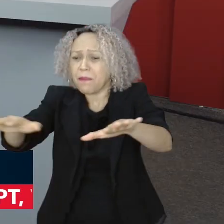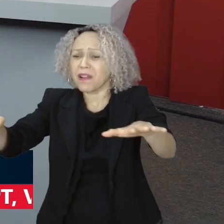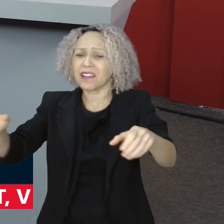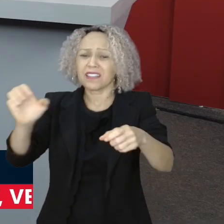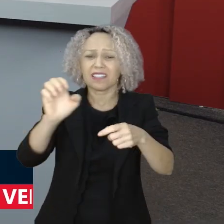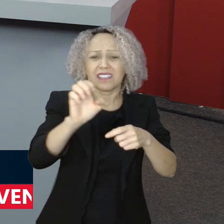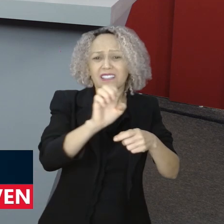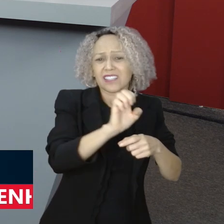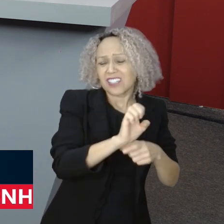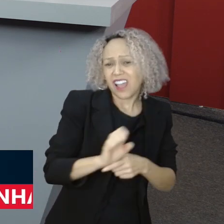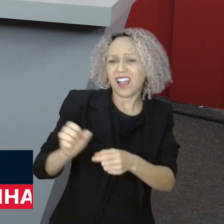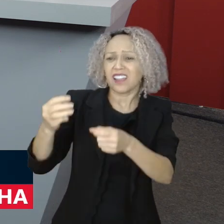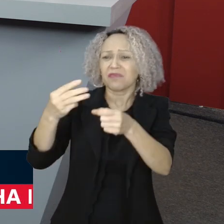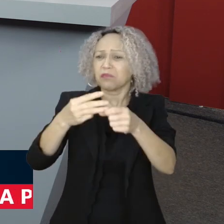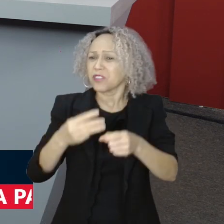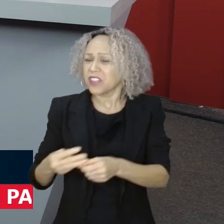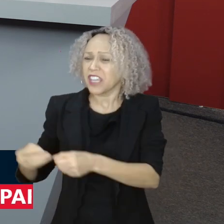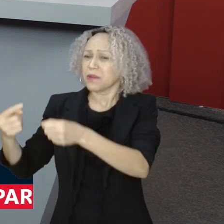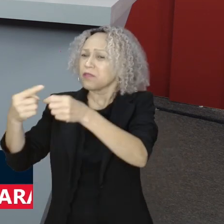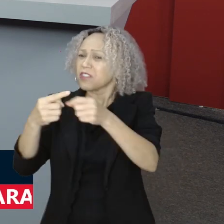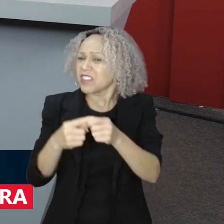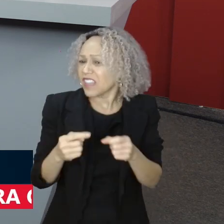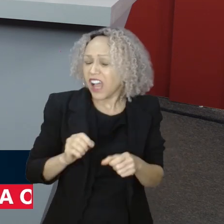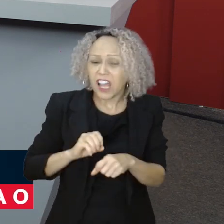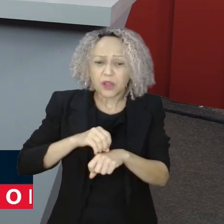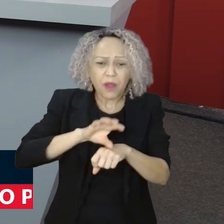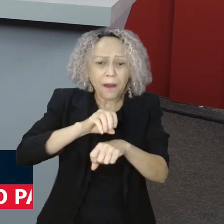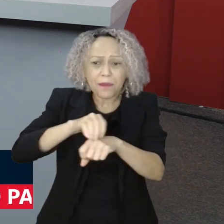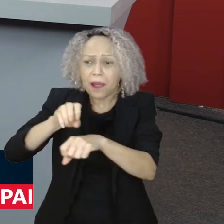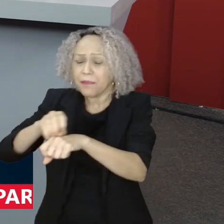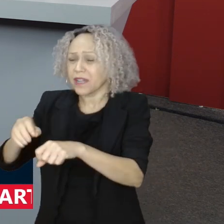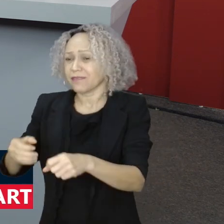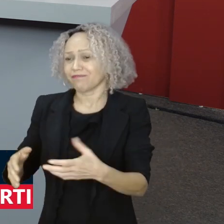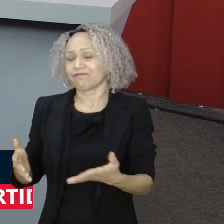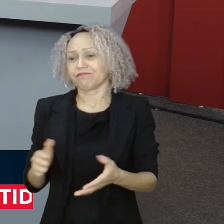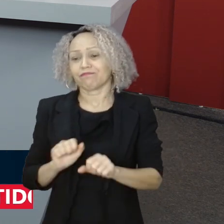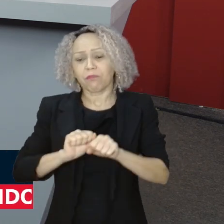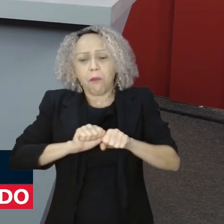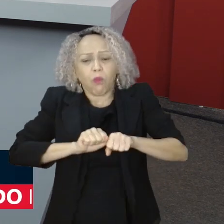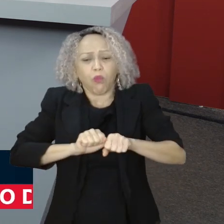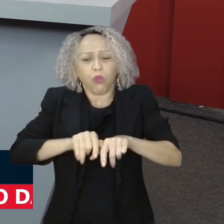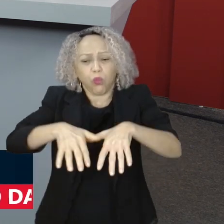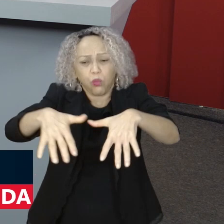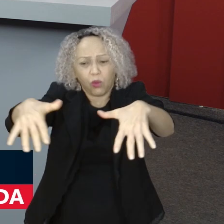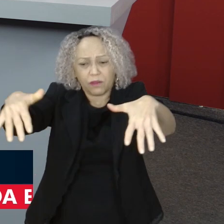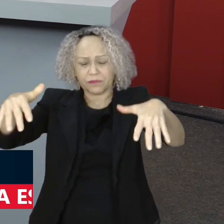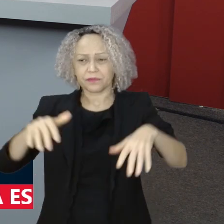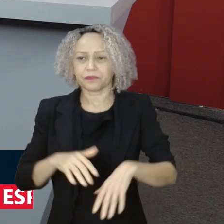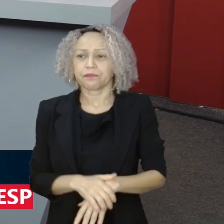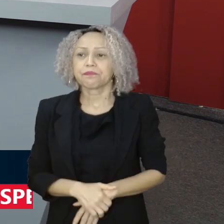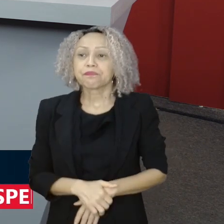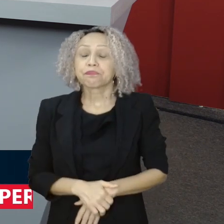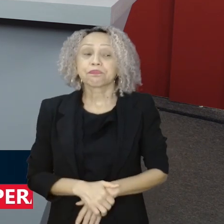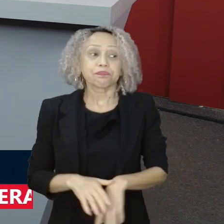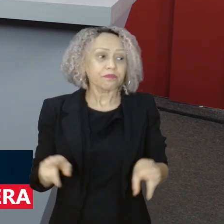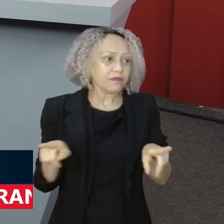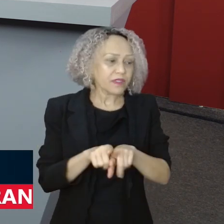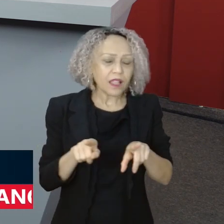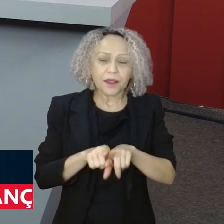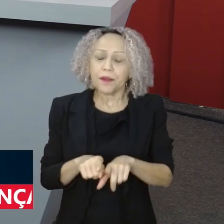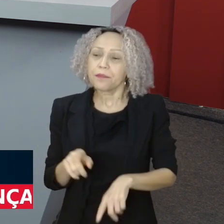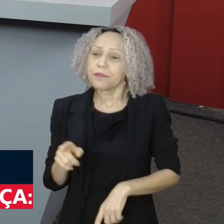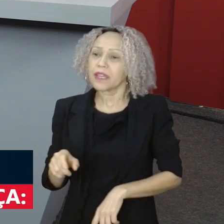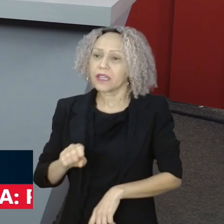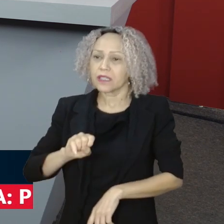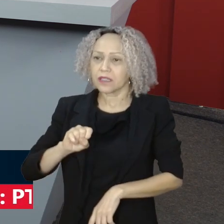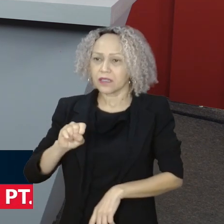municípios. Vamos falar um pouquinho também da Lei Aldir Blanc 2, que teve a relatoria do senador Jacques Wagner, e prevê o repasse de